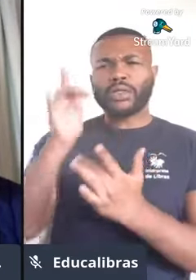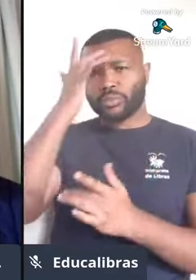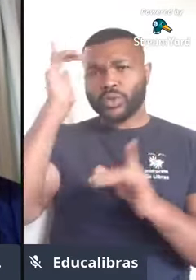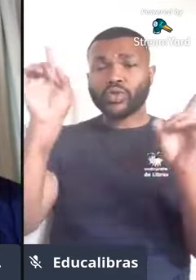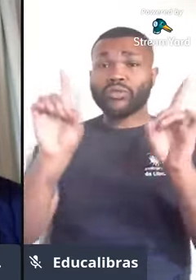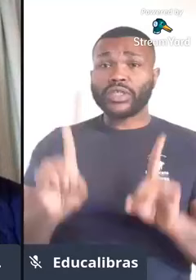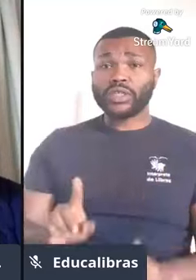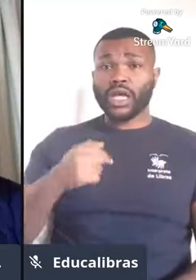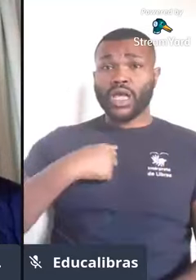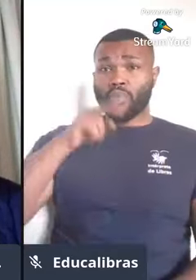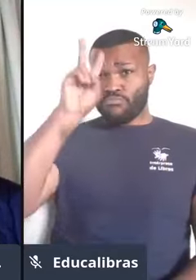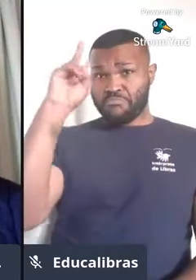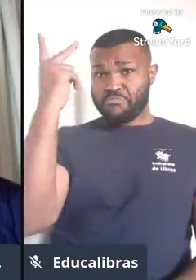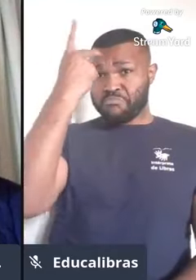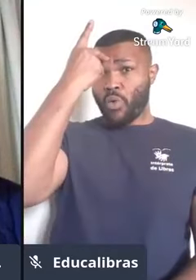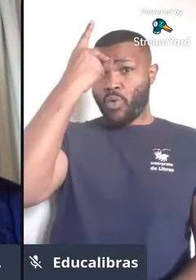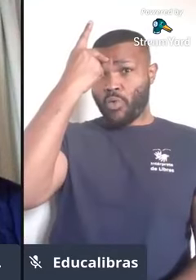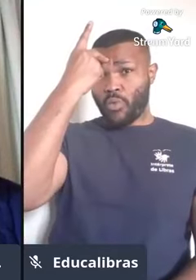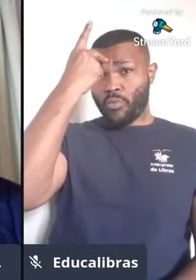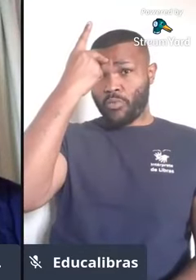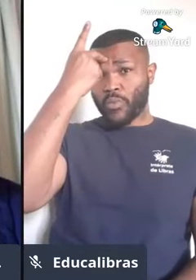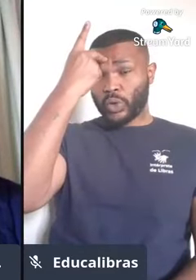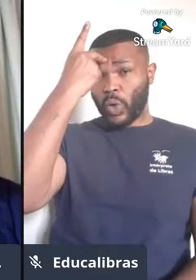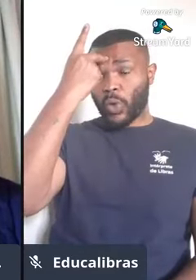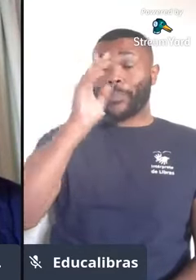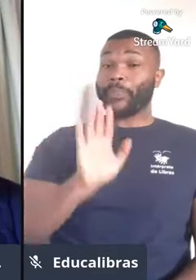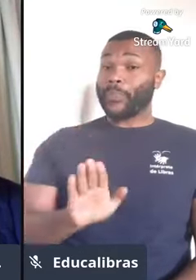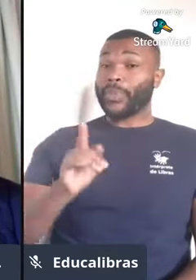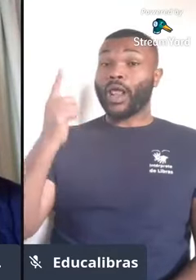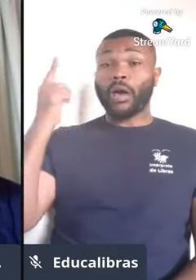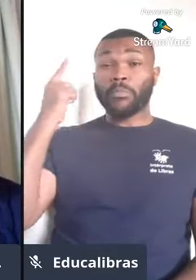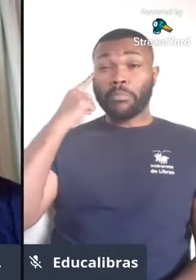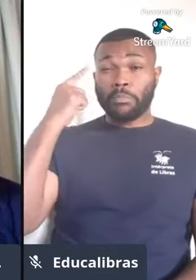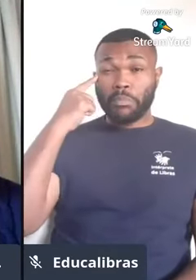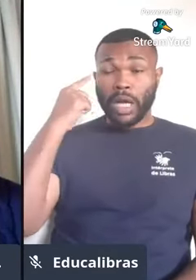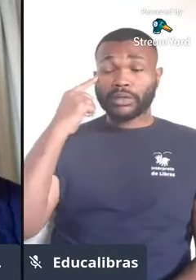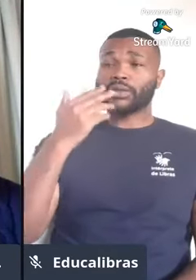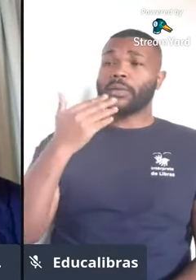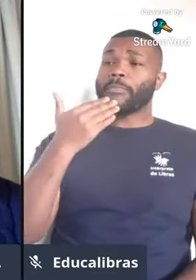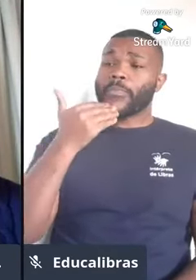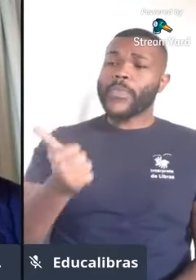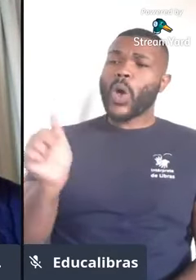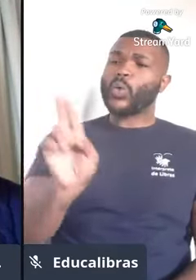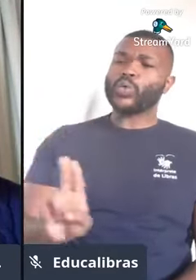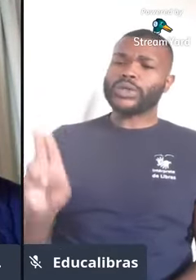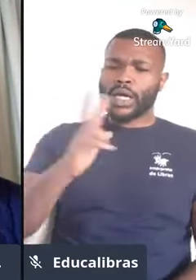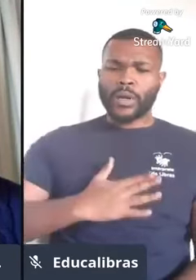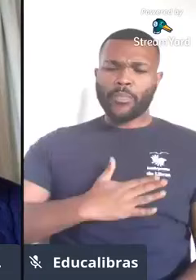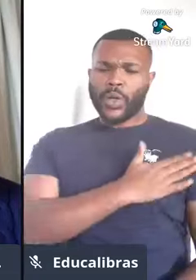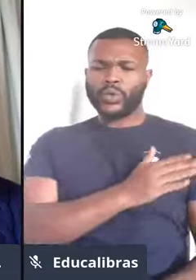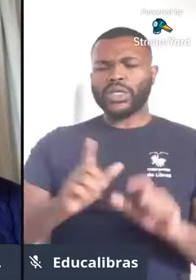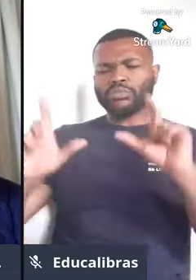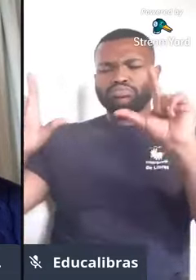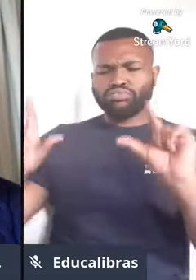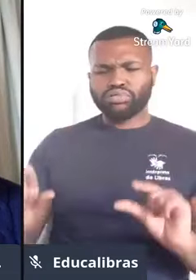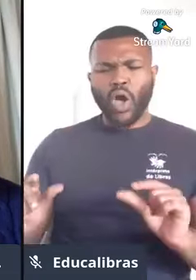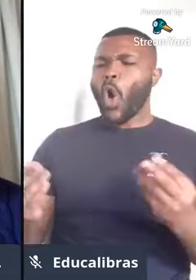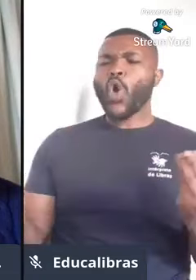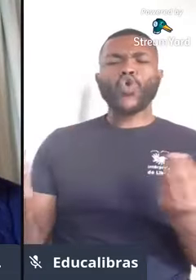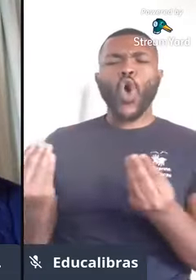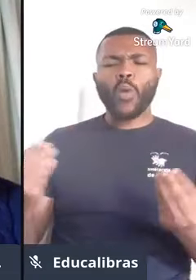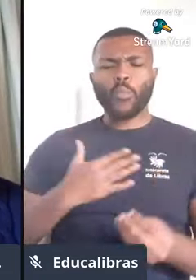uma das principais ferramentas que a gente tem que usar para poder acabar com o preconceito é a convivência. É só convivendo com as